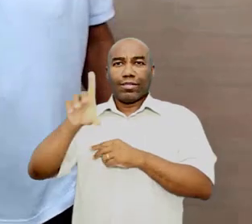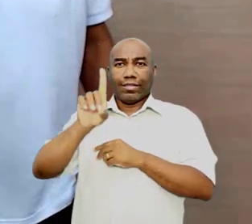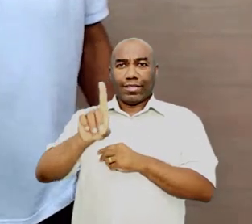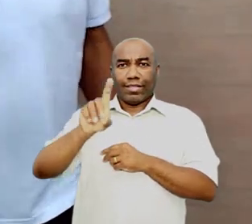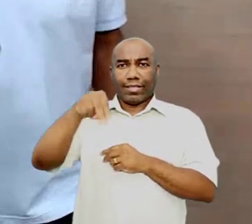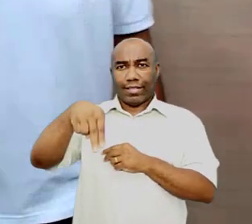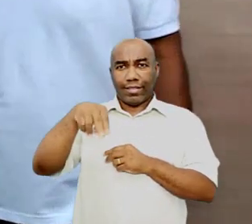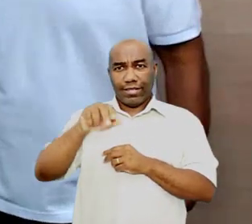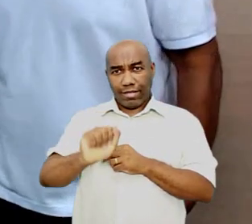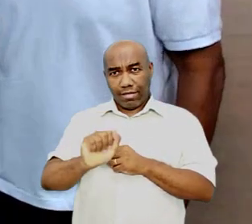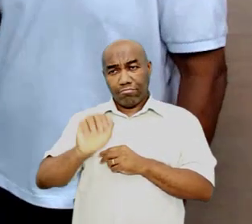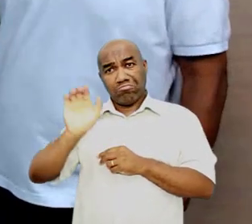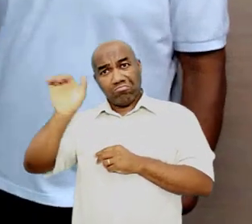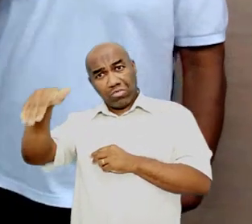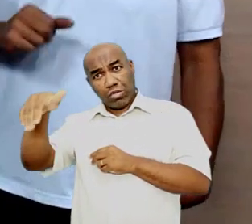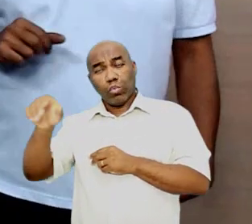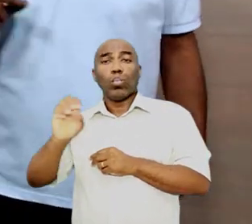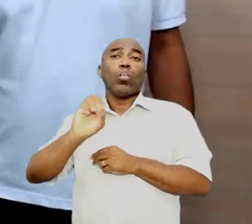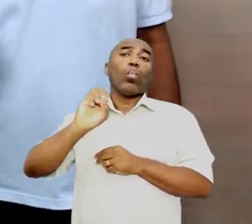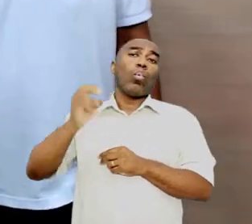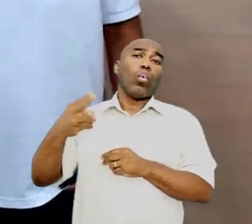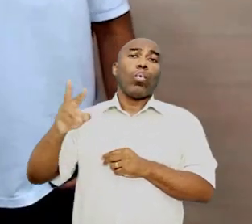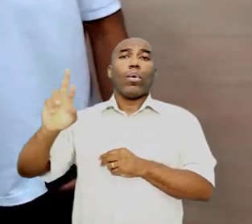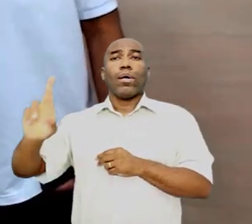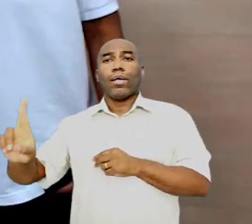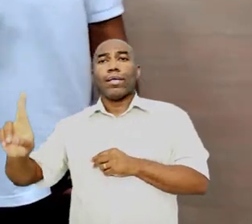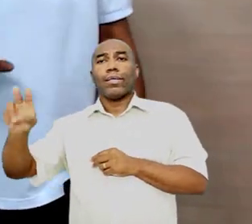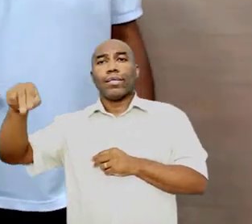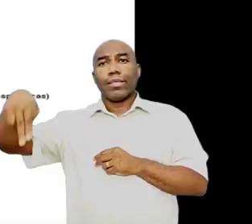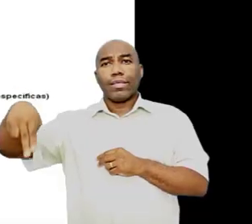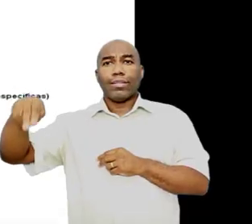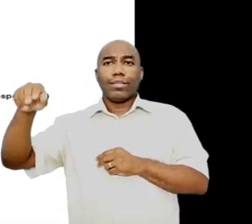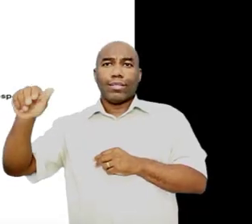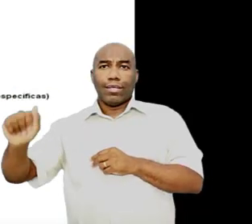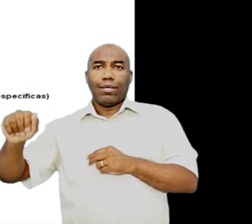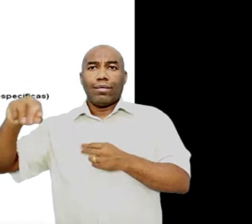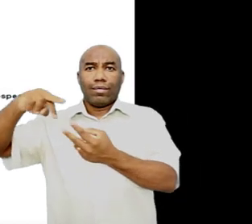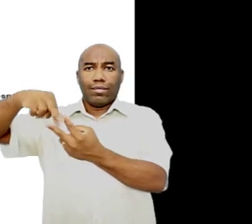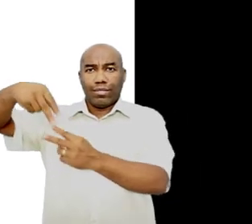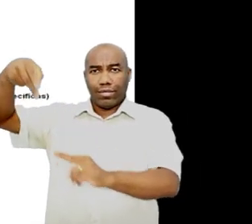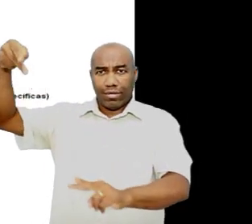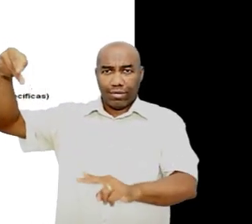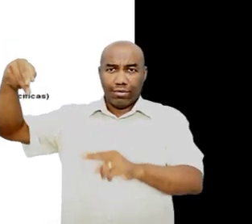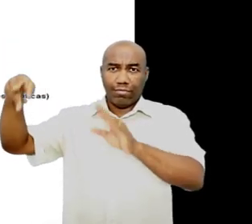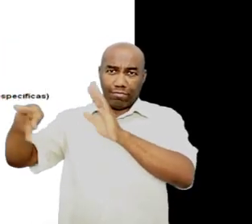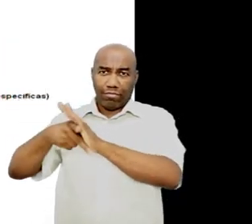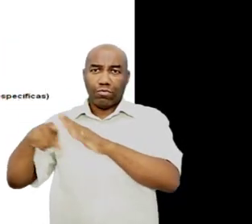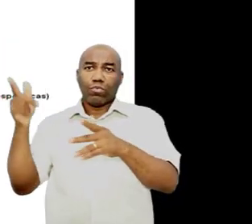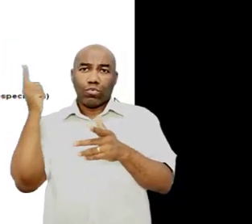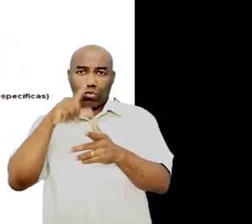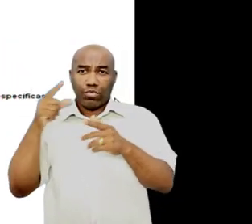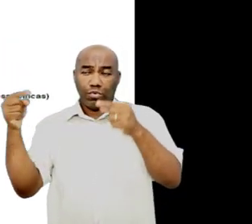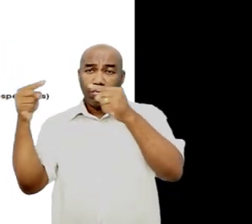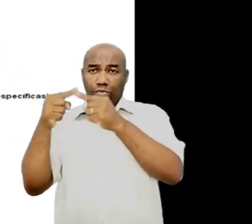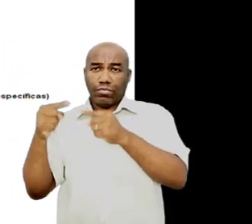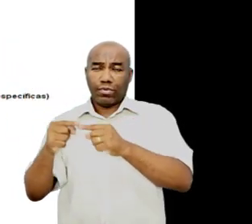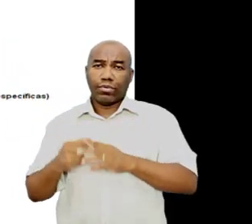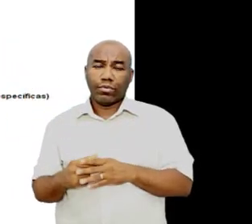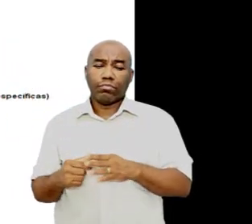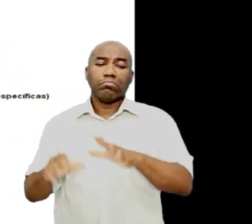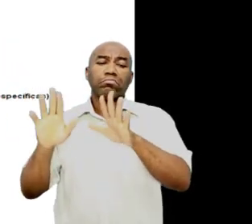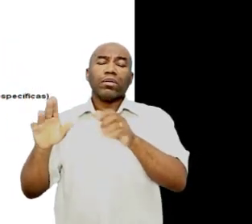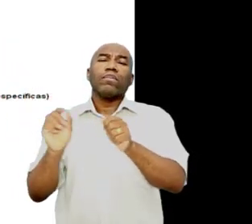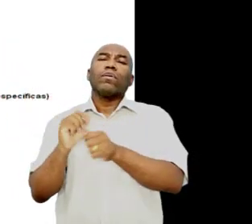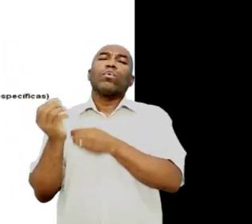RNA. Beleza. Segundo, vírus envelopado. Caramba, professor, o vírus